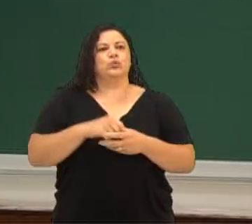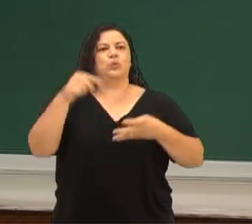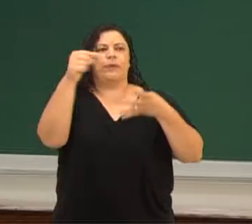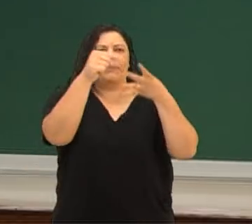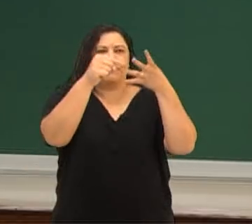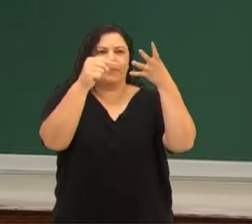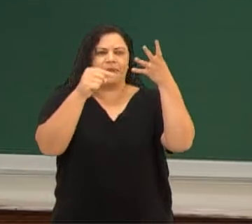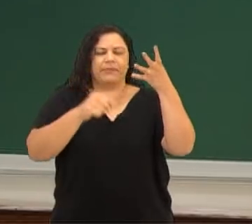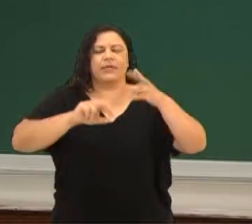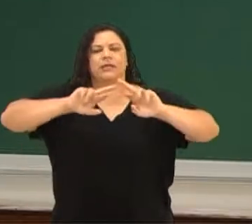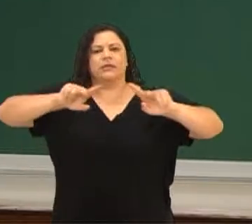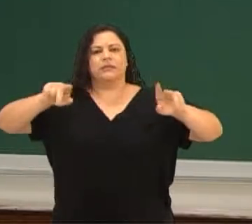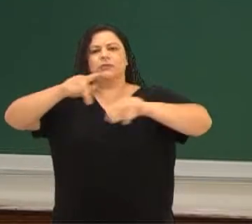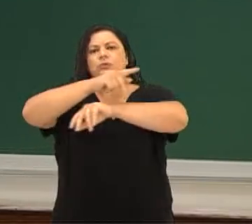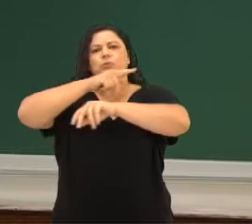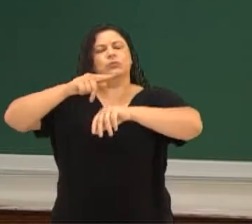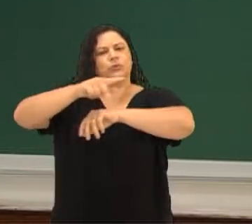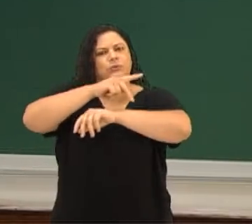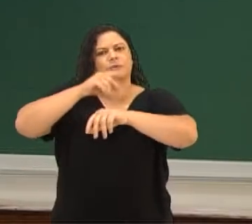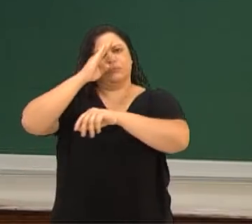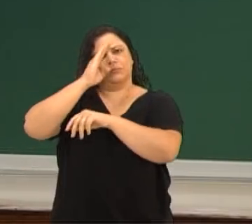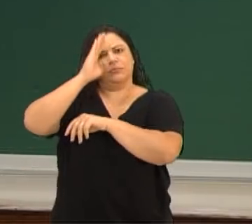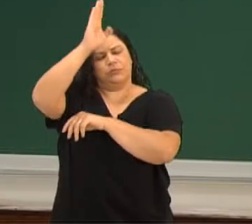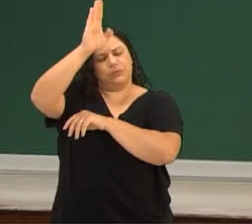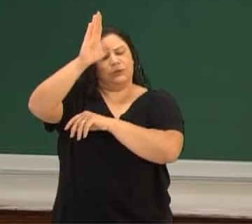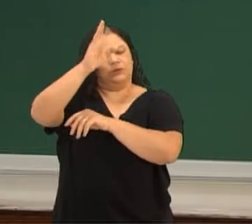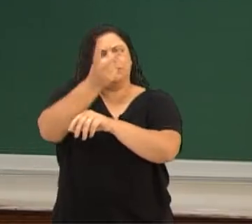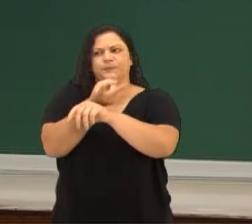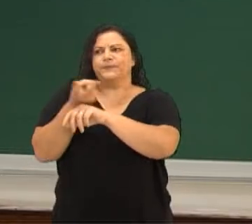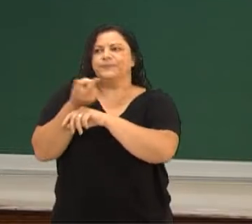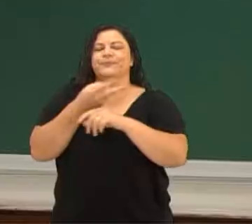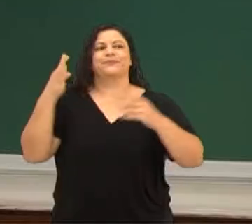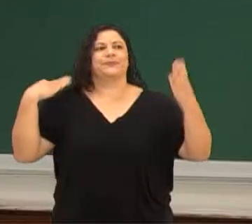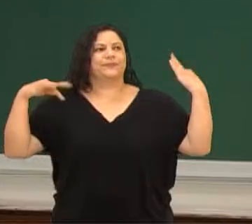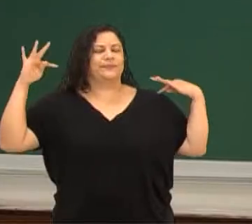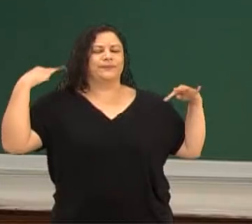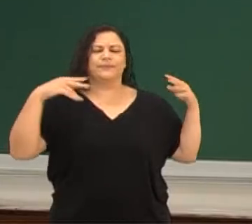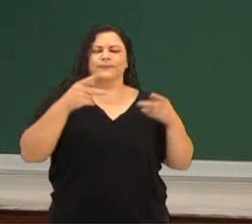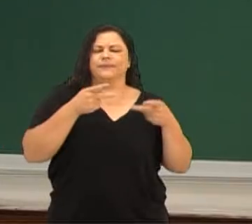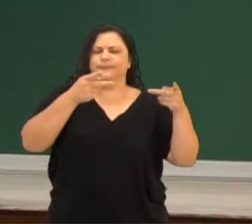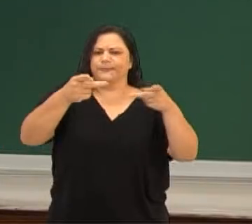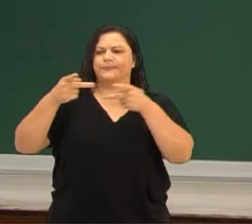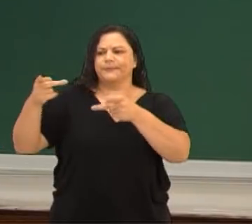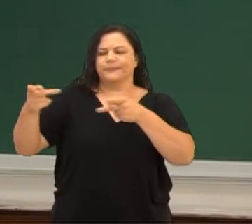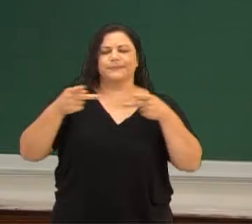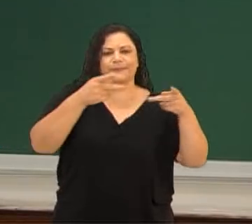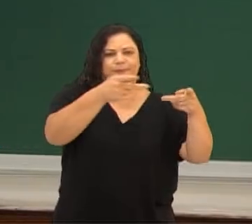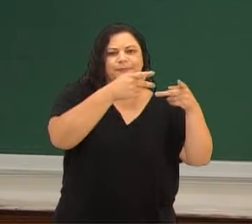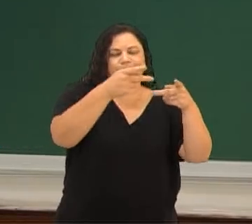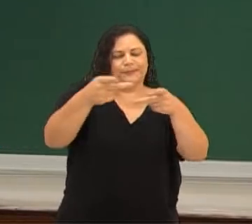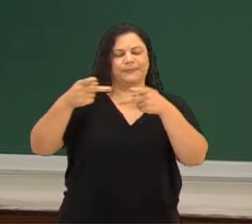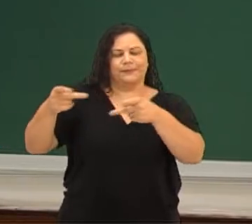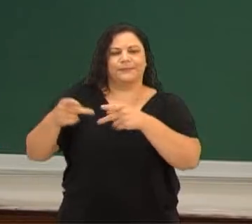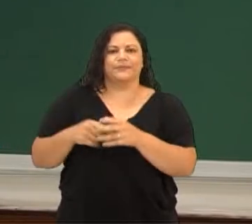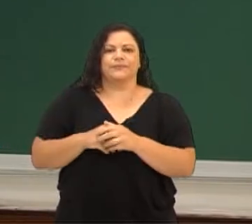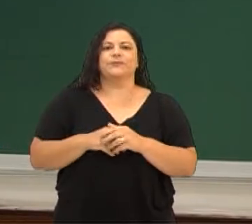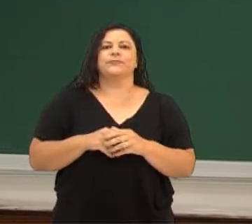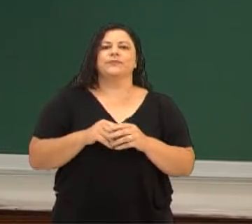Tunísia, todos esses países são destinos muito procurados pelos turistas, lugares históricos, com uma